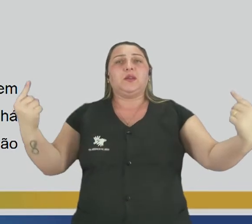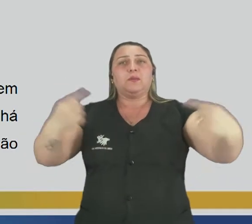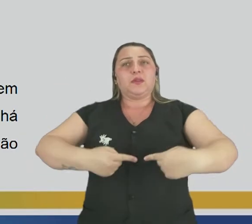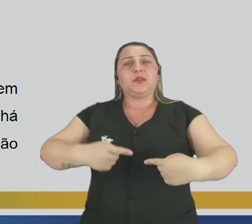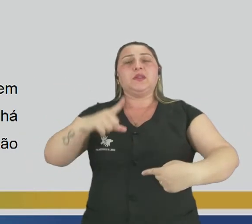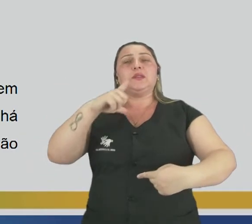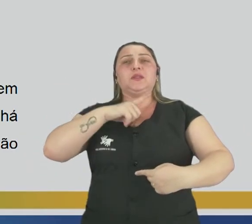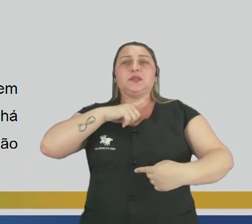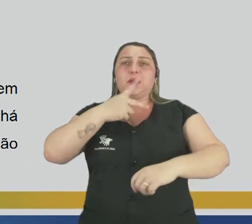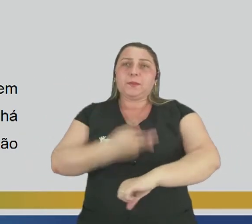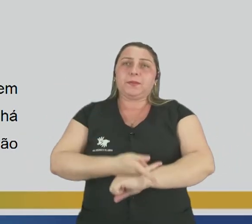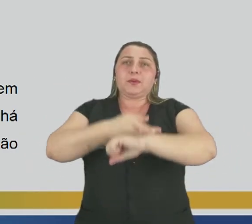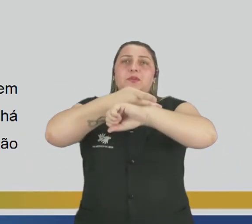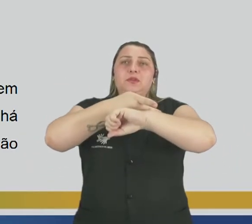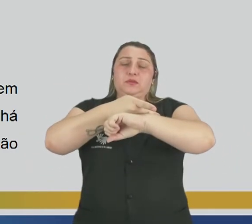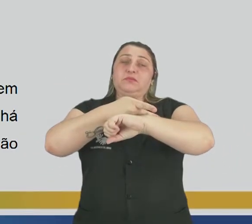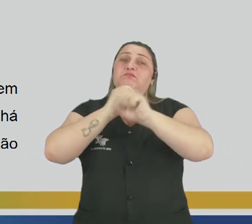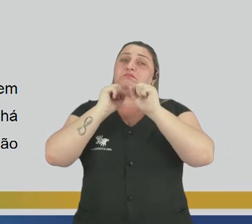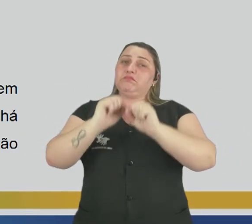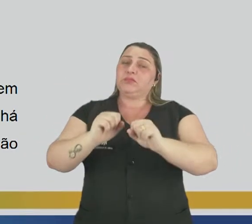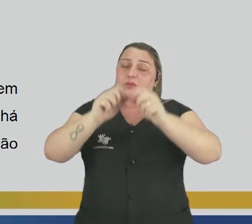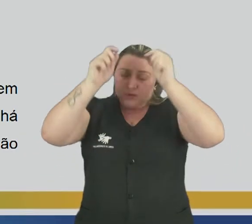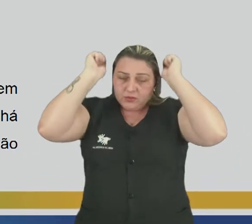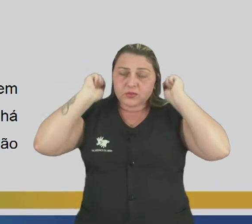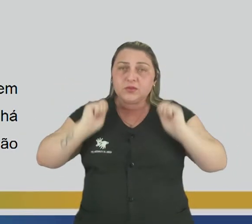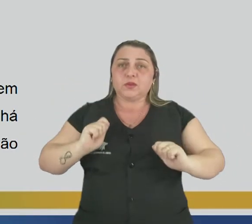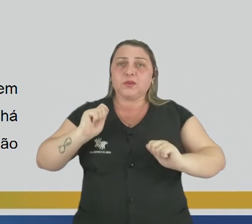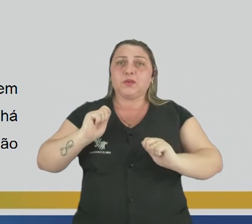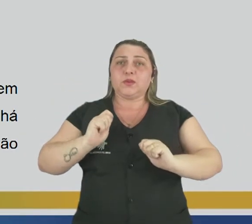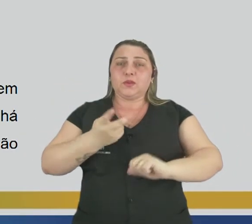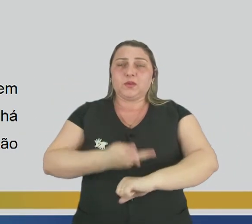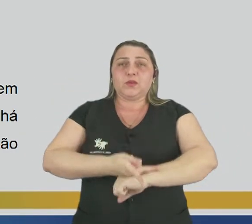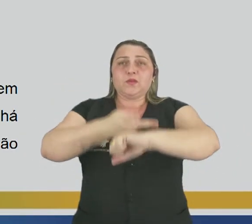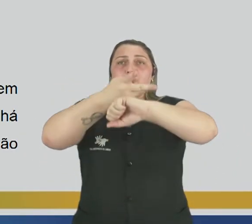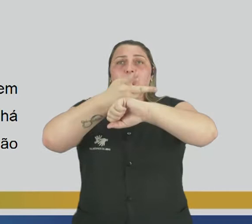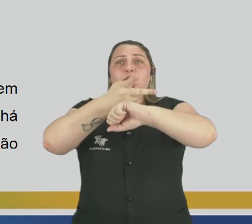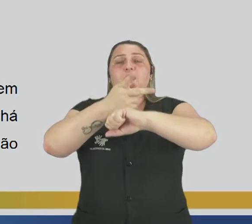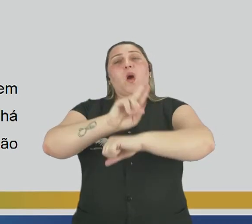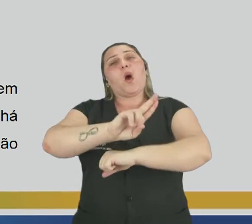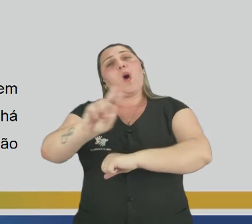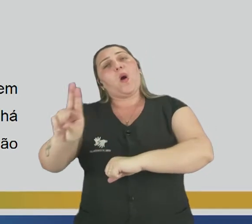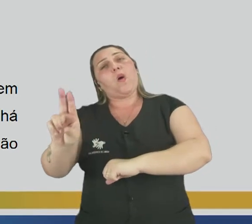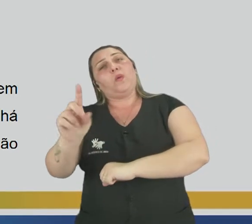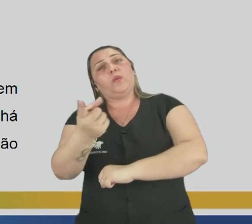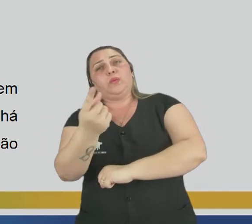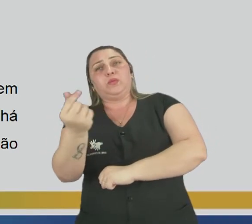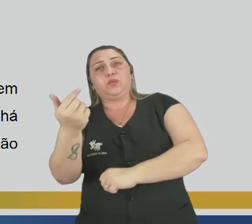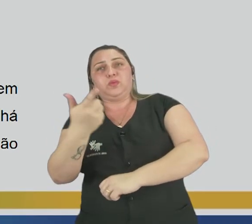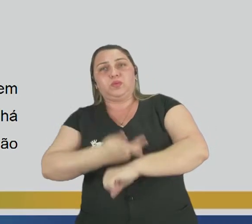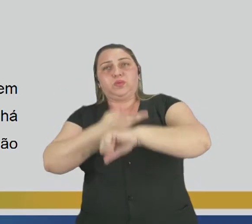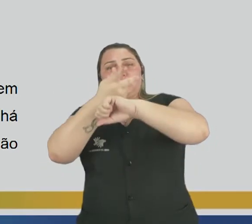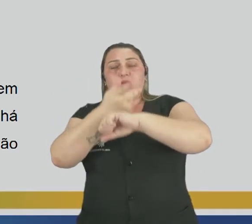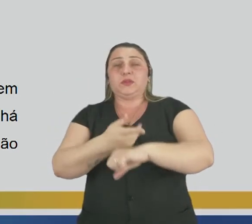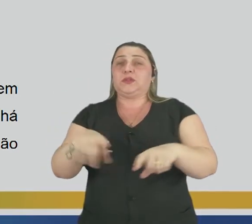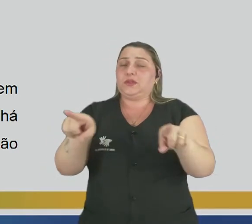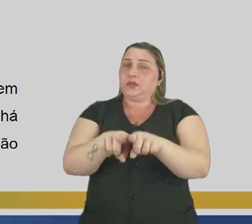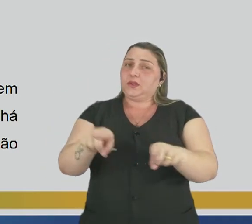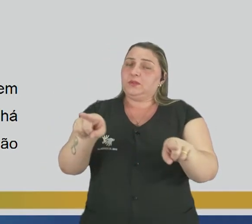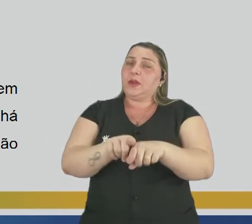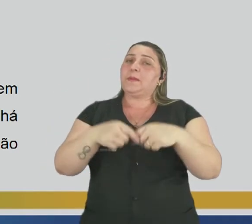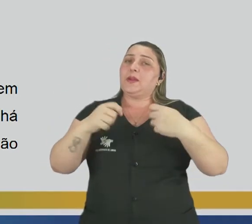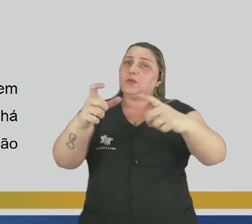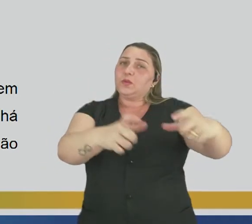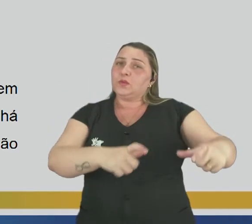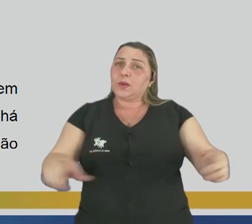competições possuem premiações, que podem ser medalhas, troféus, títulos ou prêmios em dinheiro. Também é necessário um